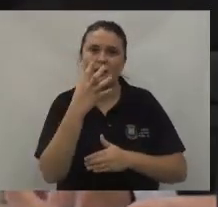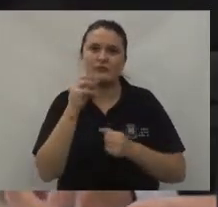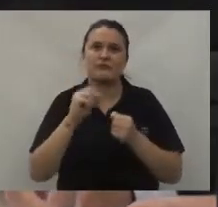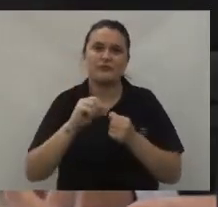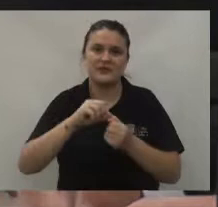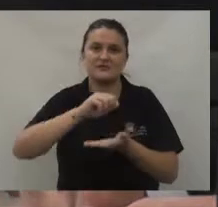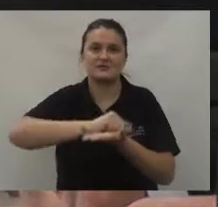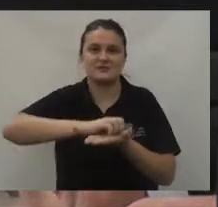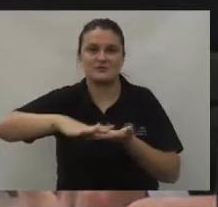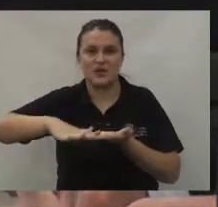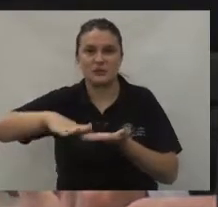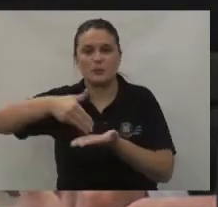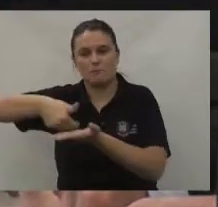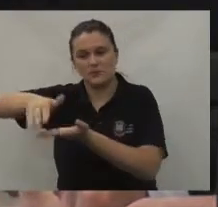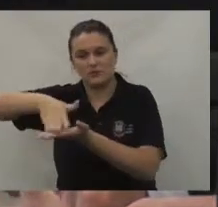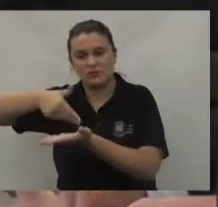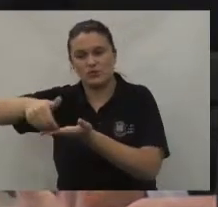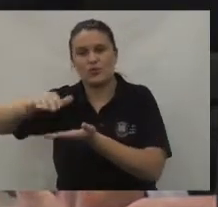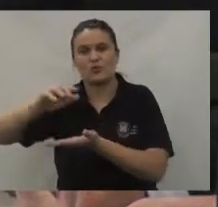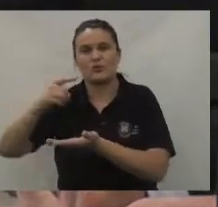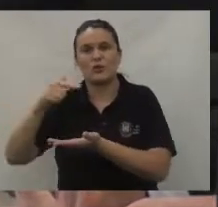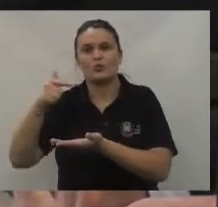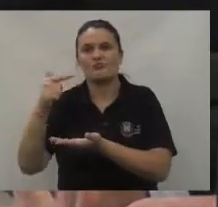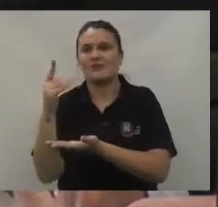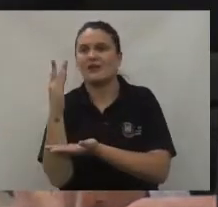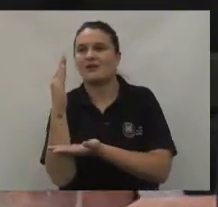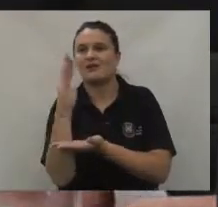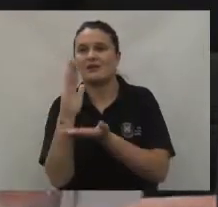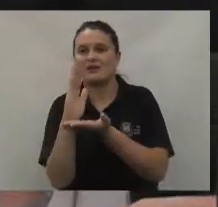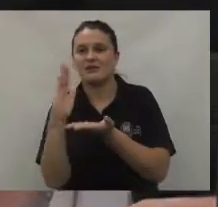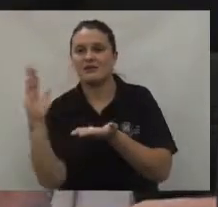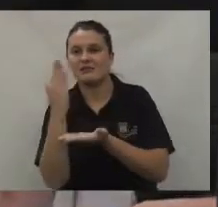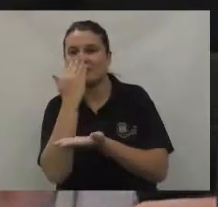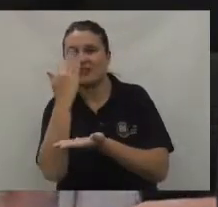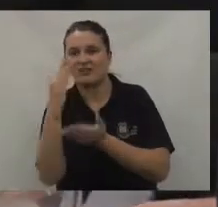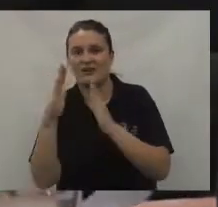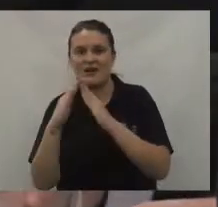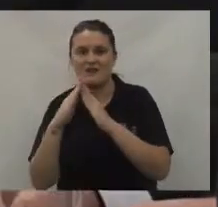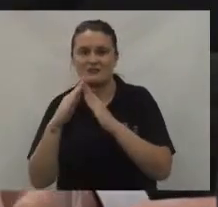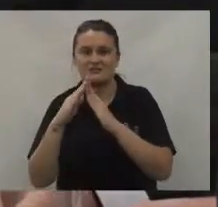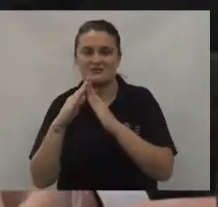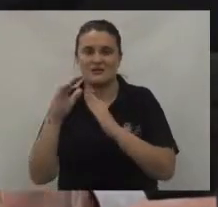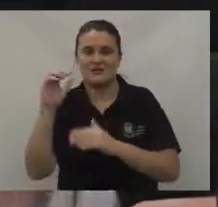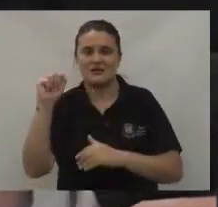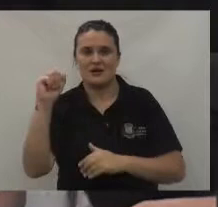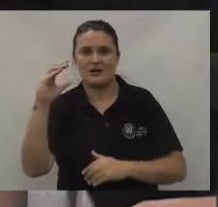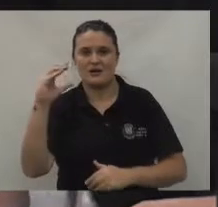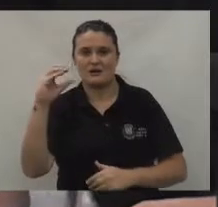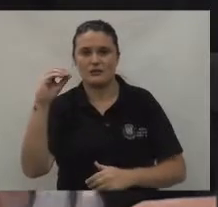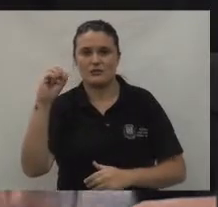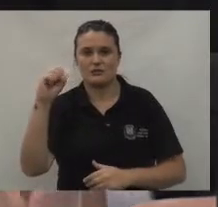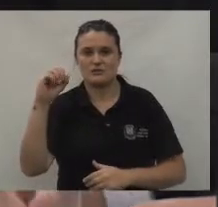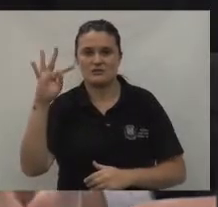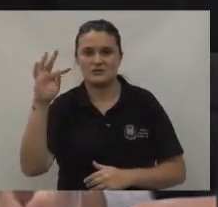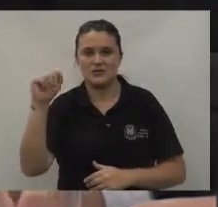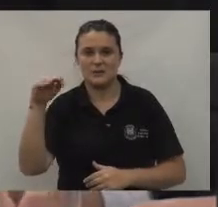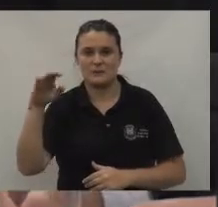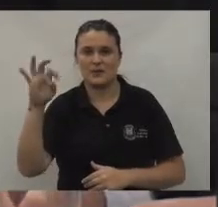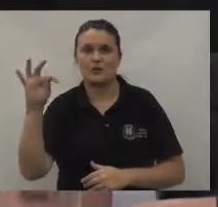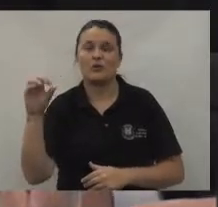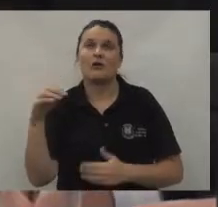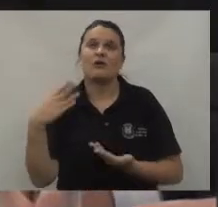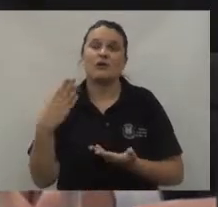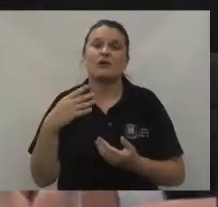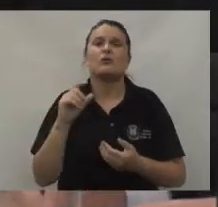asfalto pintado não deixar o acostamento na frente das casas tá beleza daí fui ver o que era né porque o